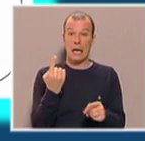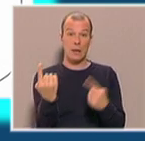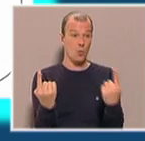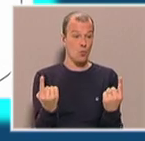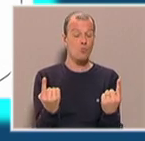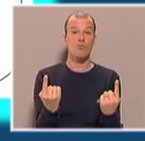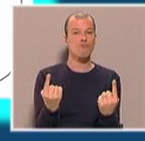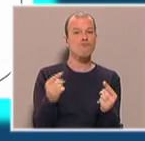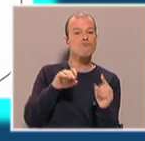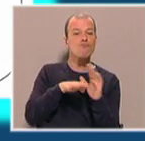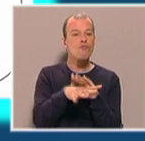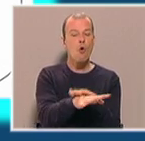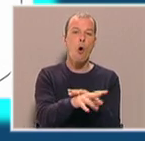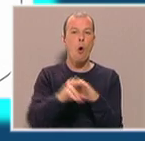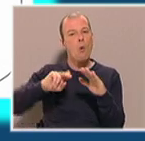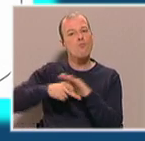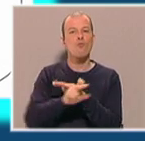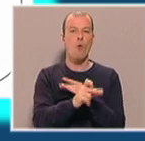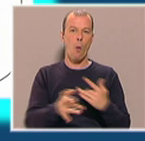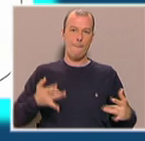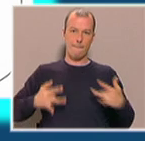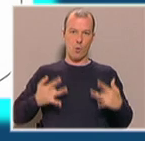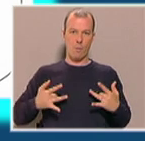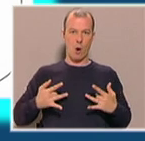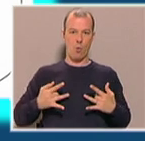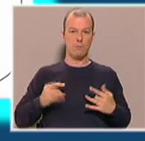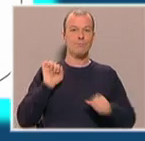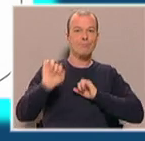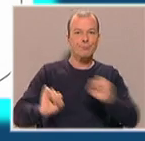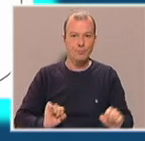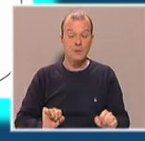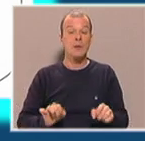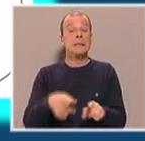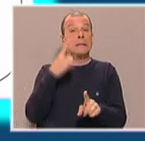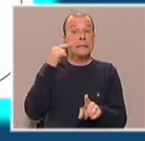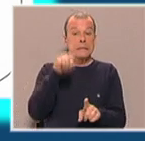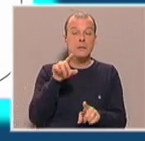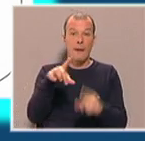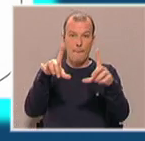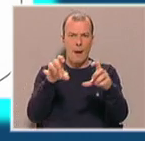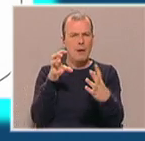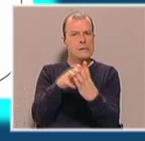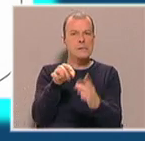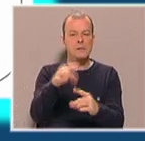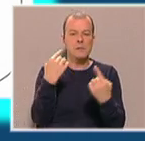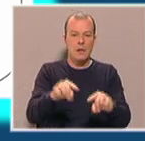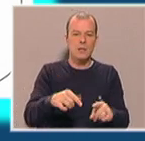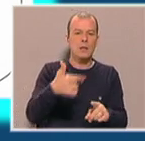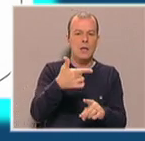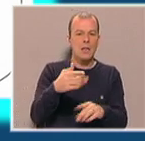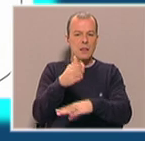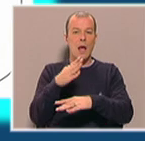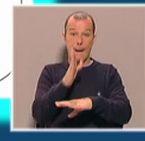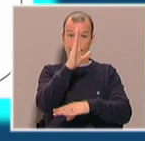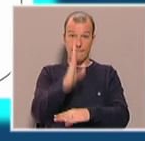vai entrar num pulmão e ramificar-se. Vocês veem aqui em baixo, nesta imagem, portanto, nesta imagem, vocês têm a traqueia a meio,